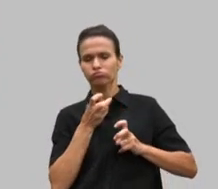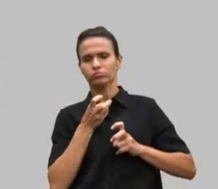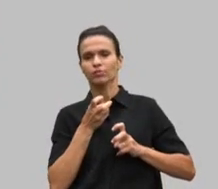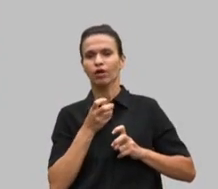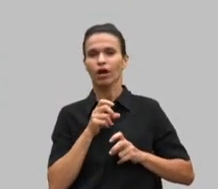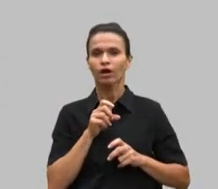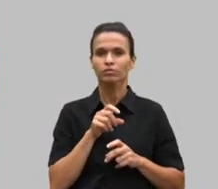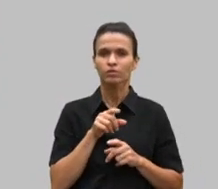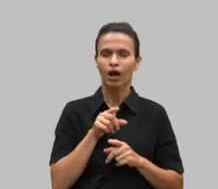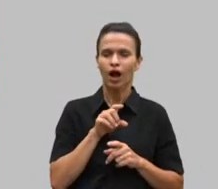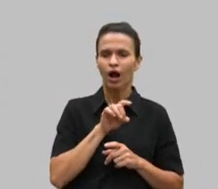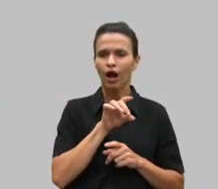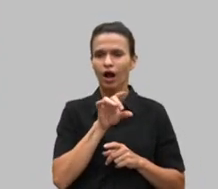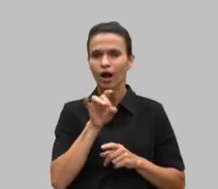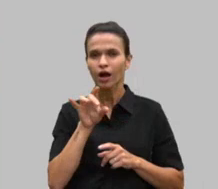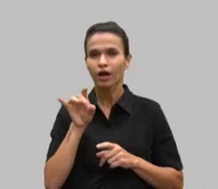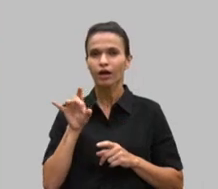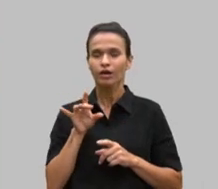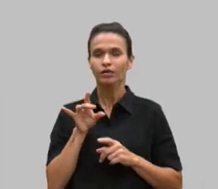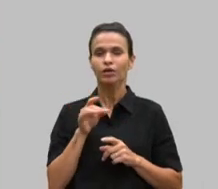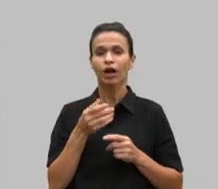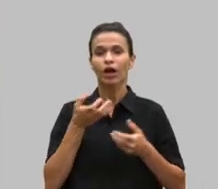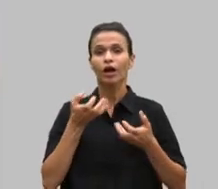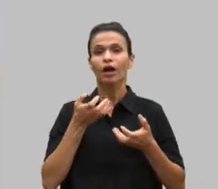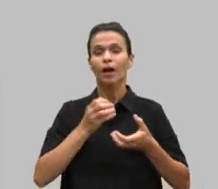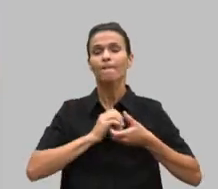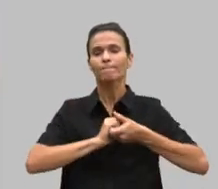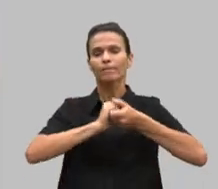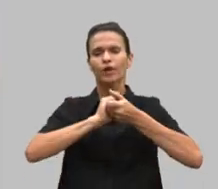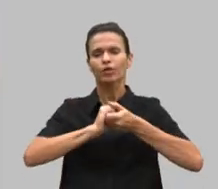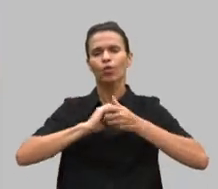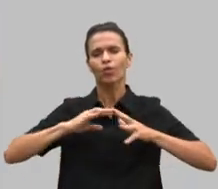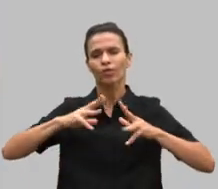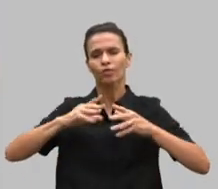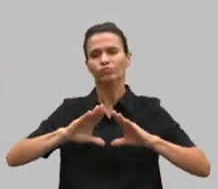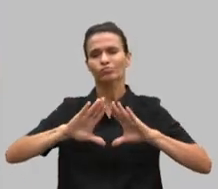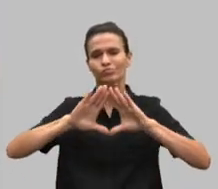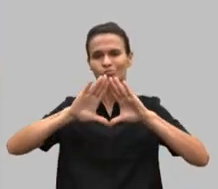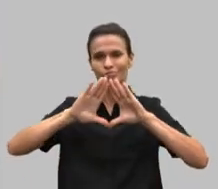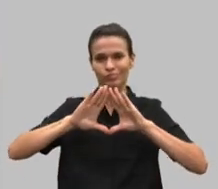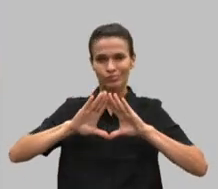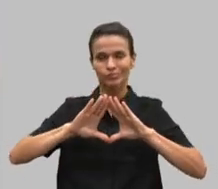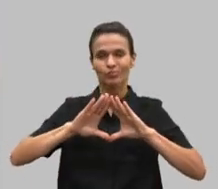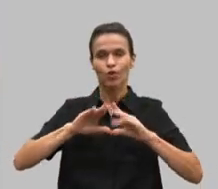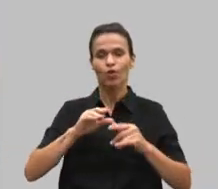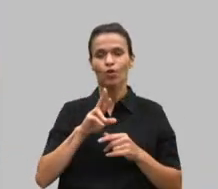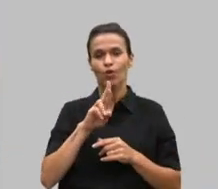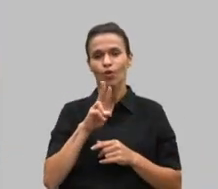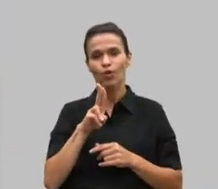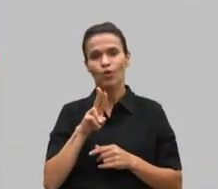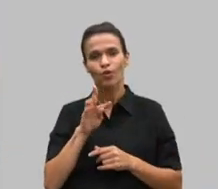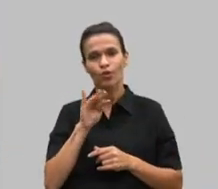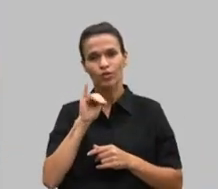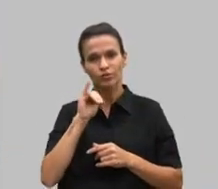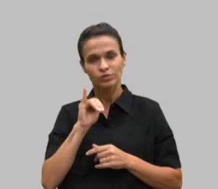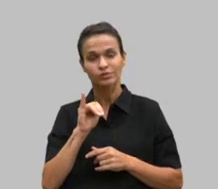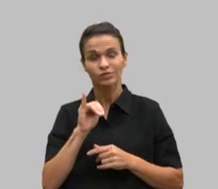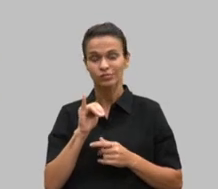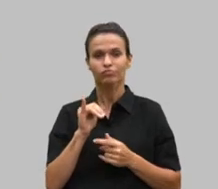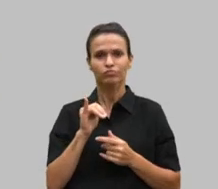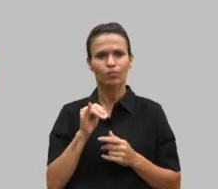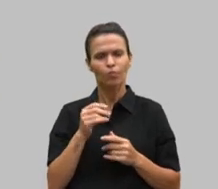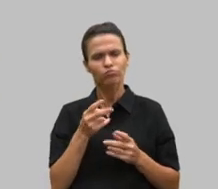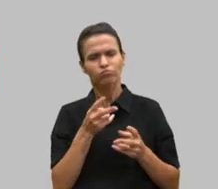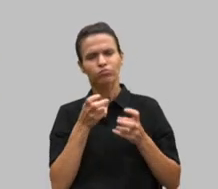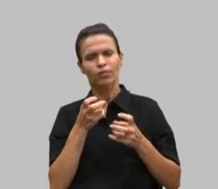Roberto Rute aqui quero parabenizar toda Assembleia através da Ruth do Vamberto que vejo ali também pelo esse belo trabalho que